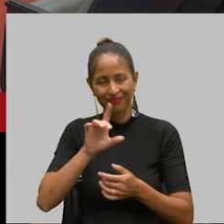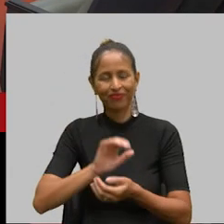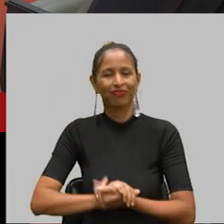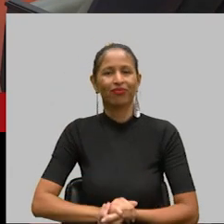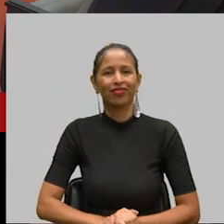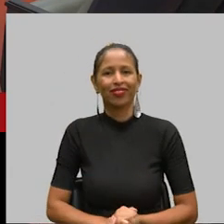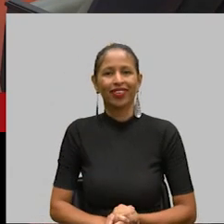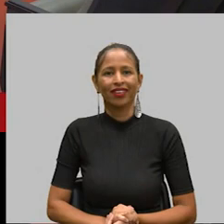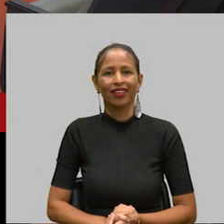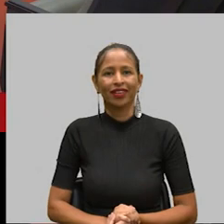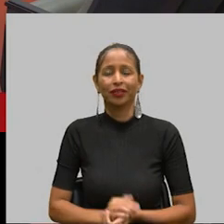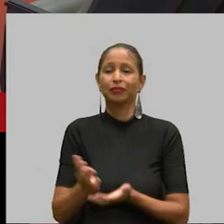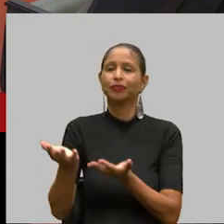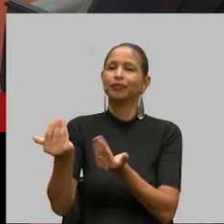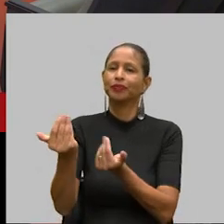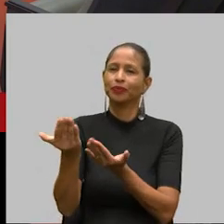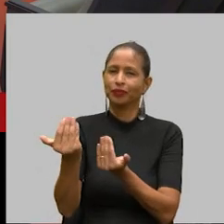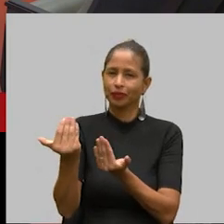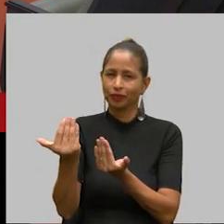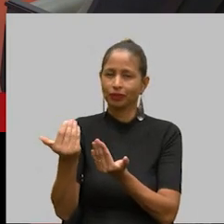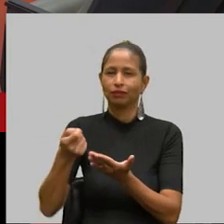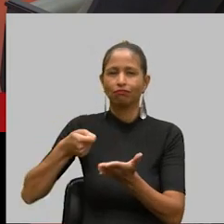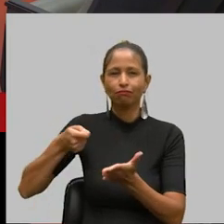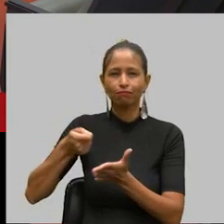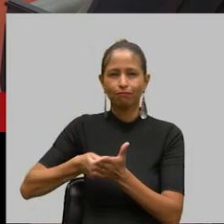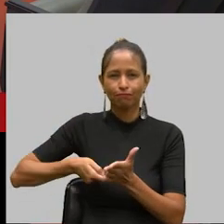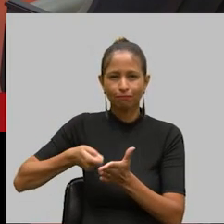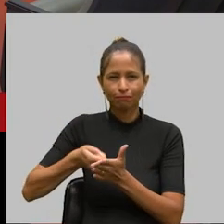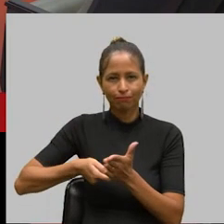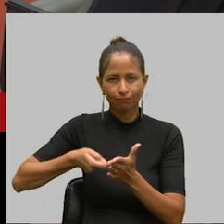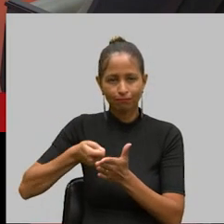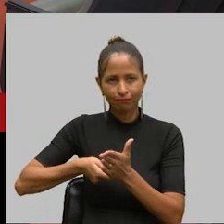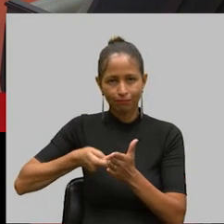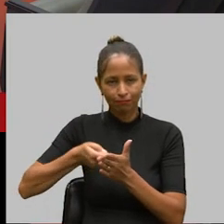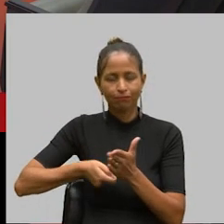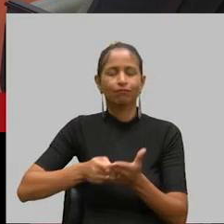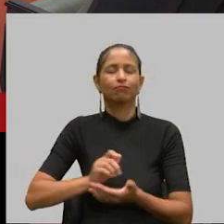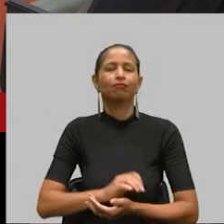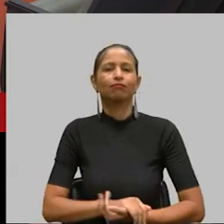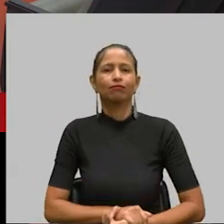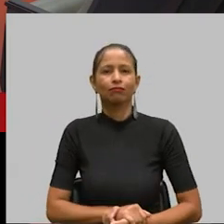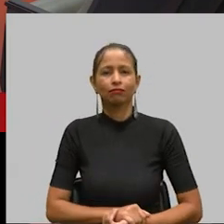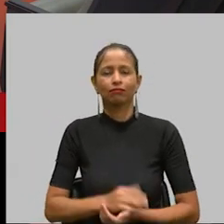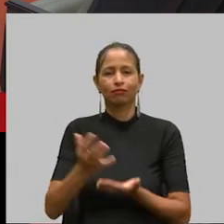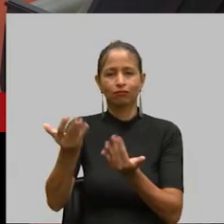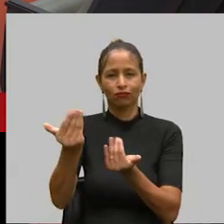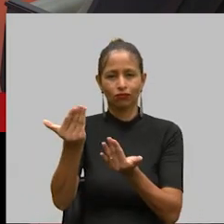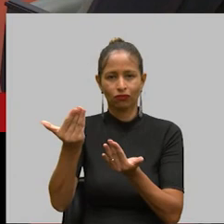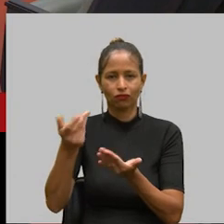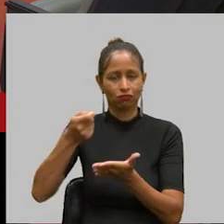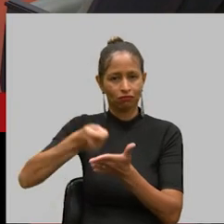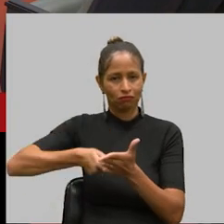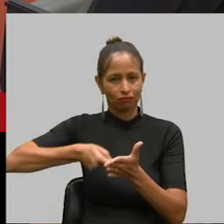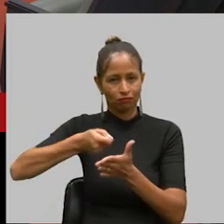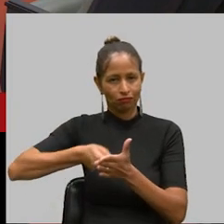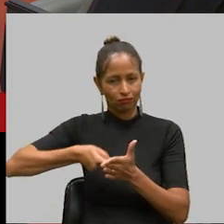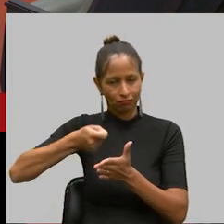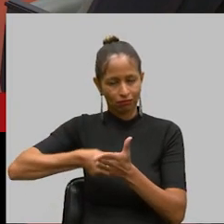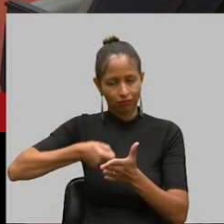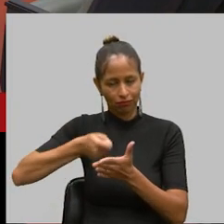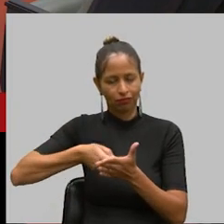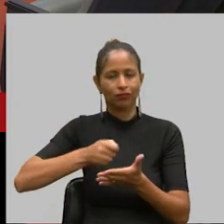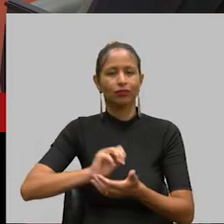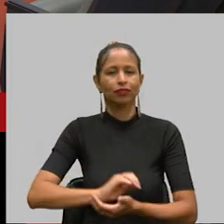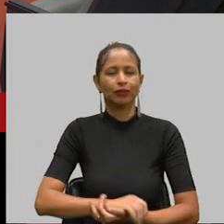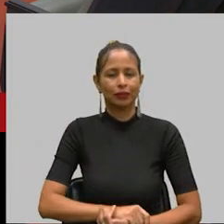dia juventude que osa lutar controle o poder Popular juventude que ousa lutar controle o